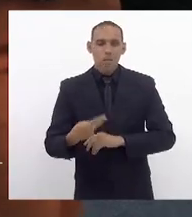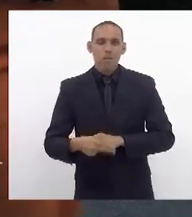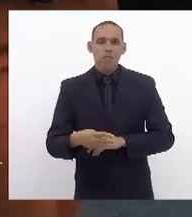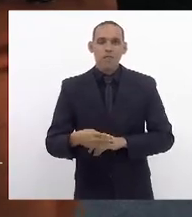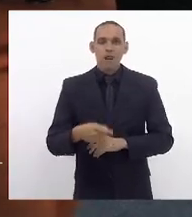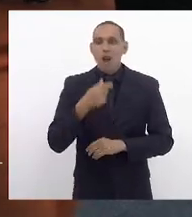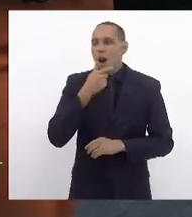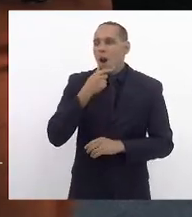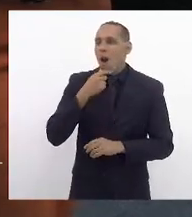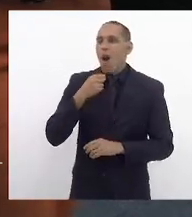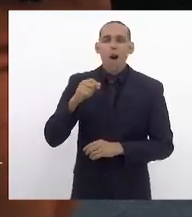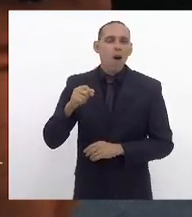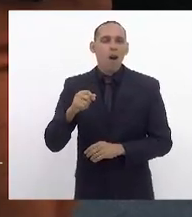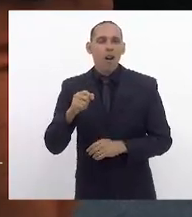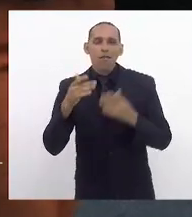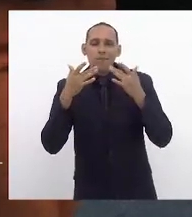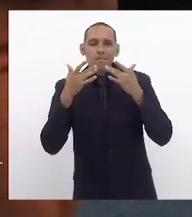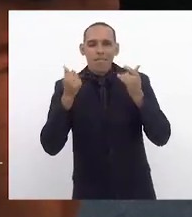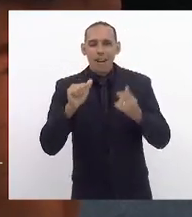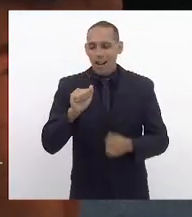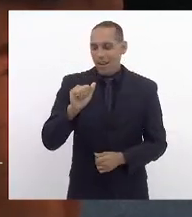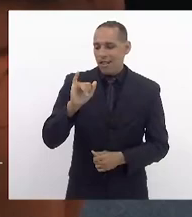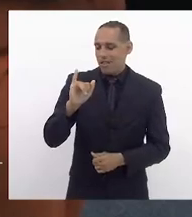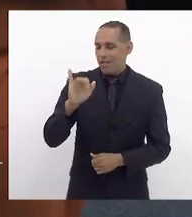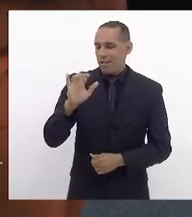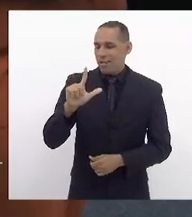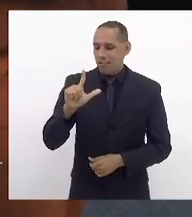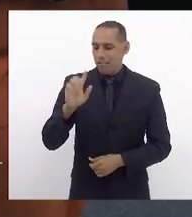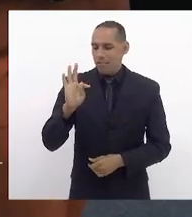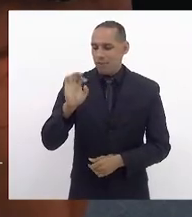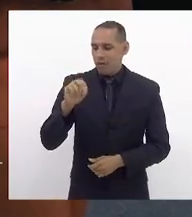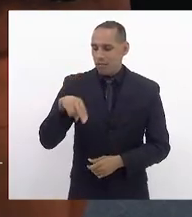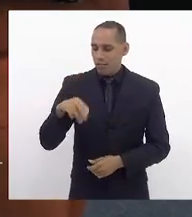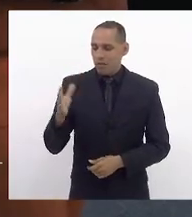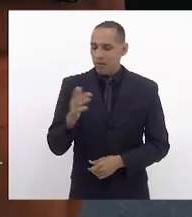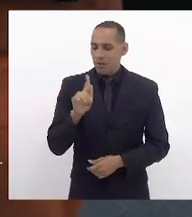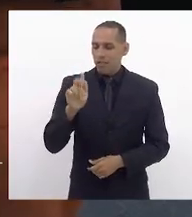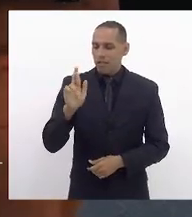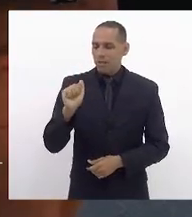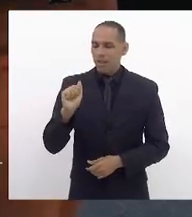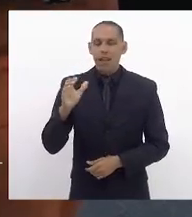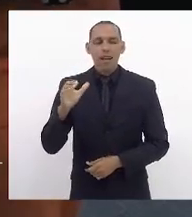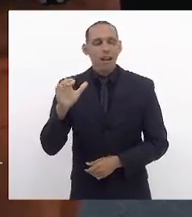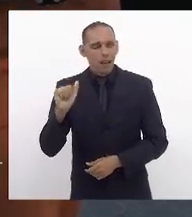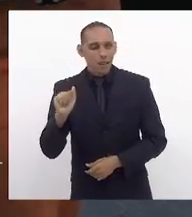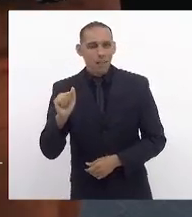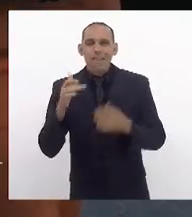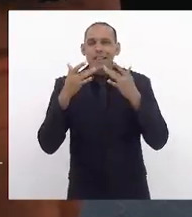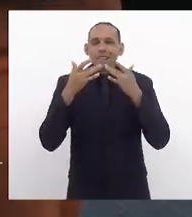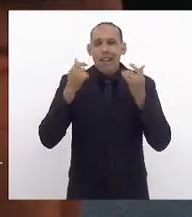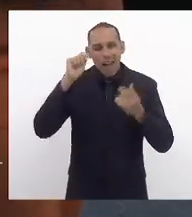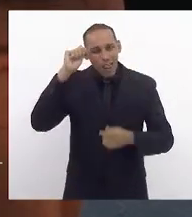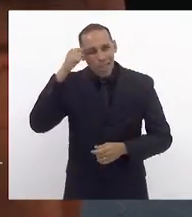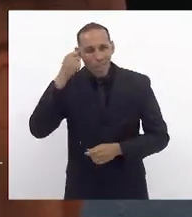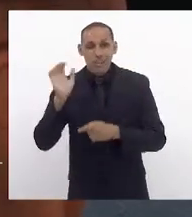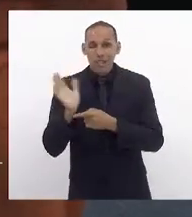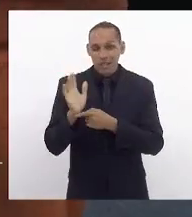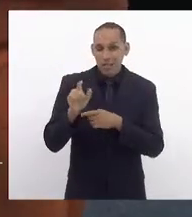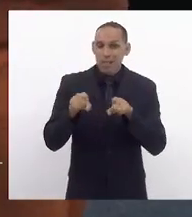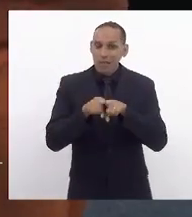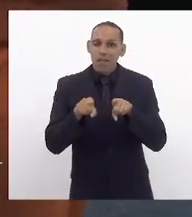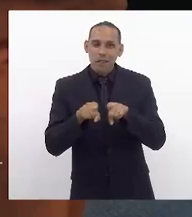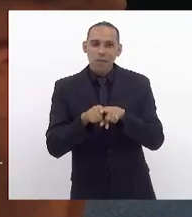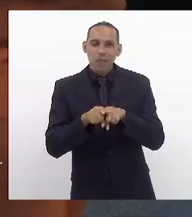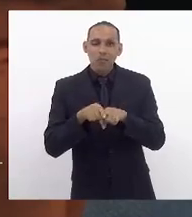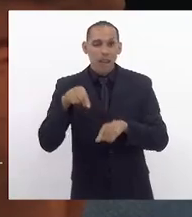ator Ailton Graça, uma figura importantíssima no cinema e no teatro negro do Estado do Rio de Janeiro,